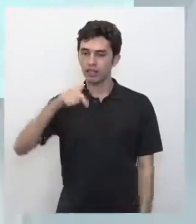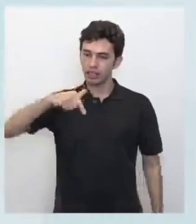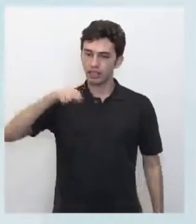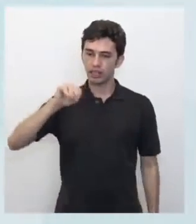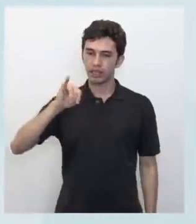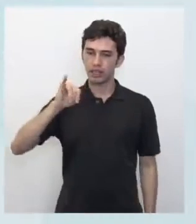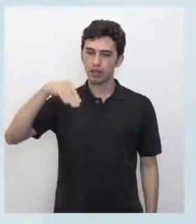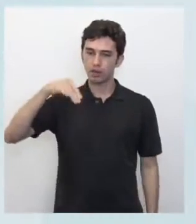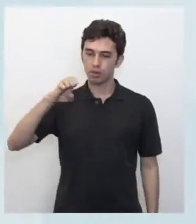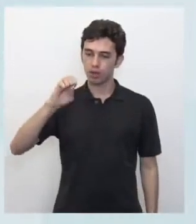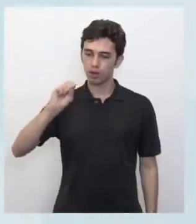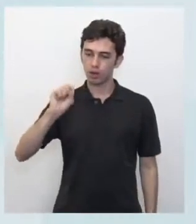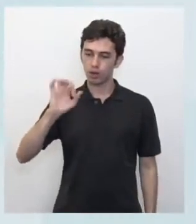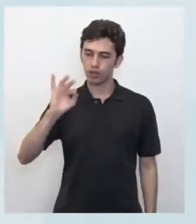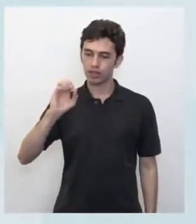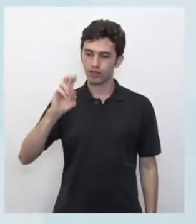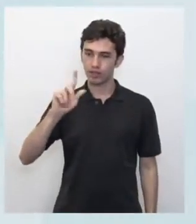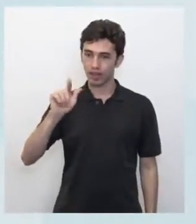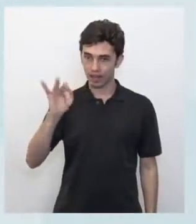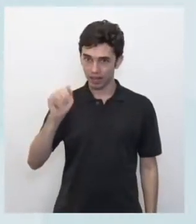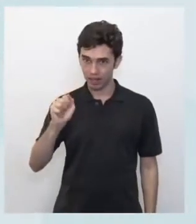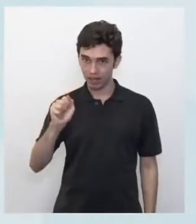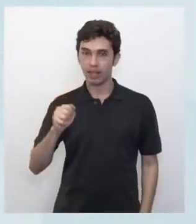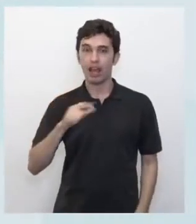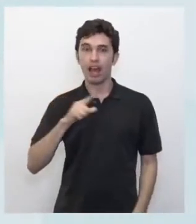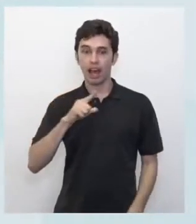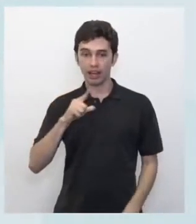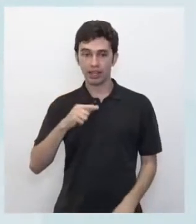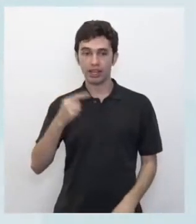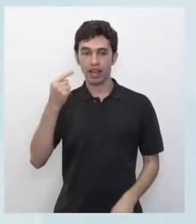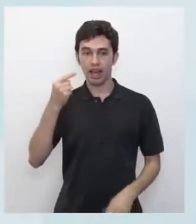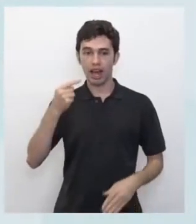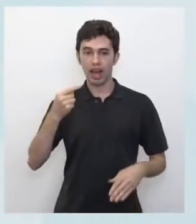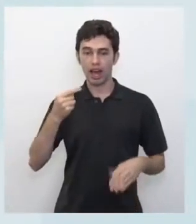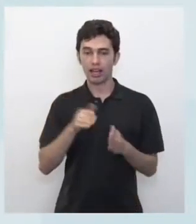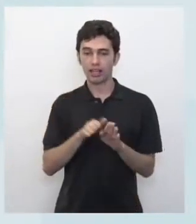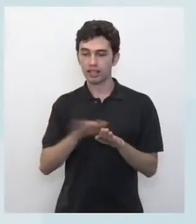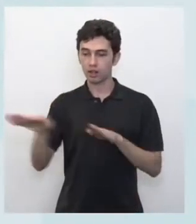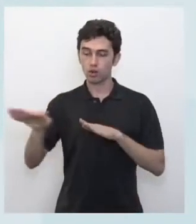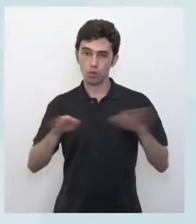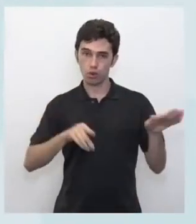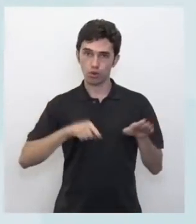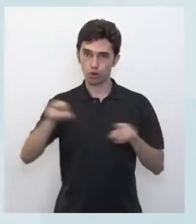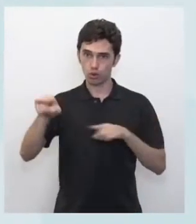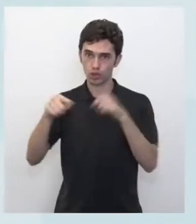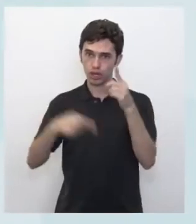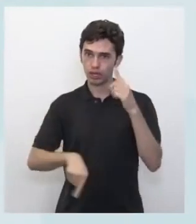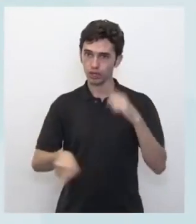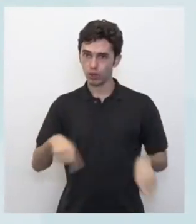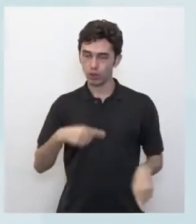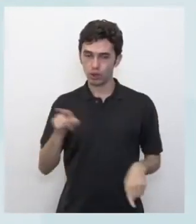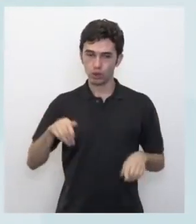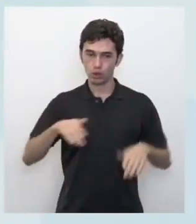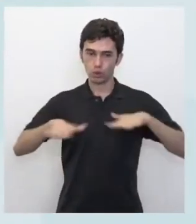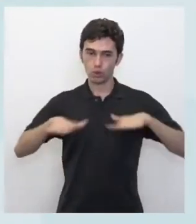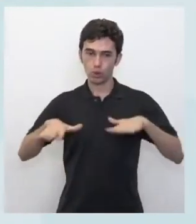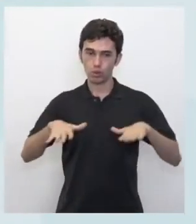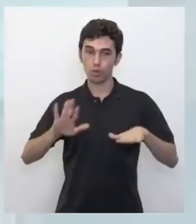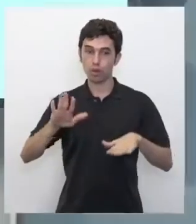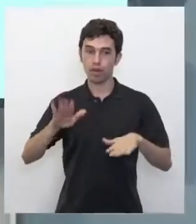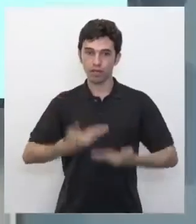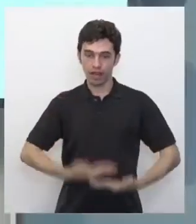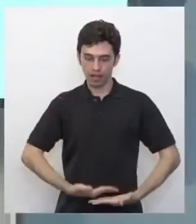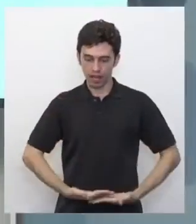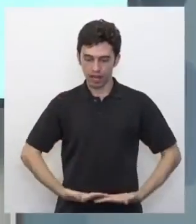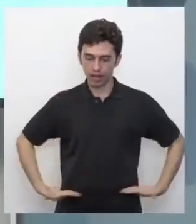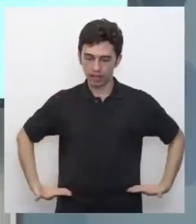aí abaixo, né? Nós temos aí as direções dos movimentos do corpo, mas geralmente é a linha da cintura ou a linha do